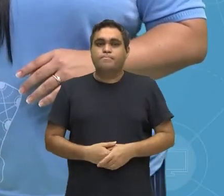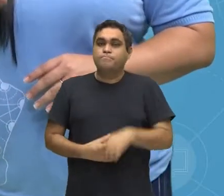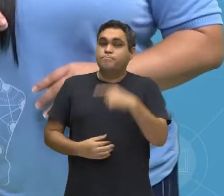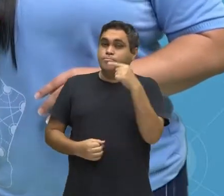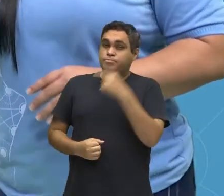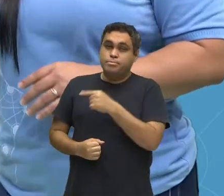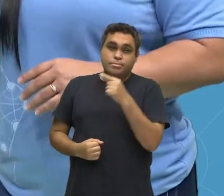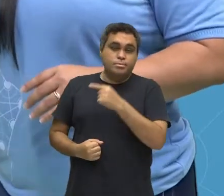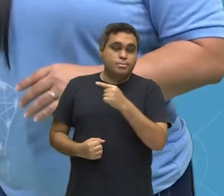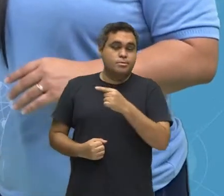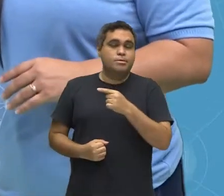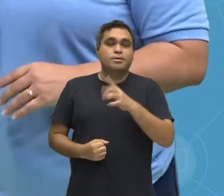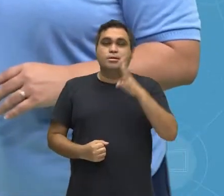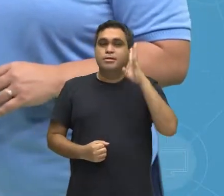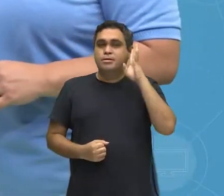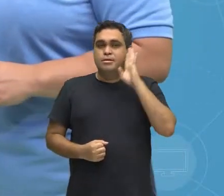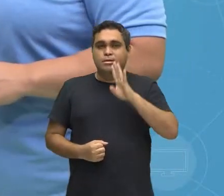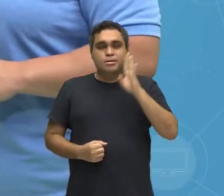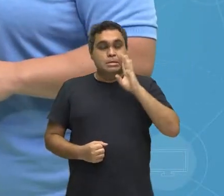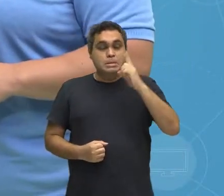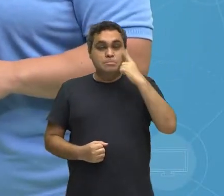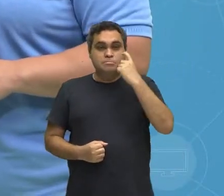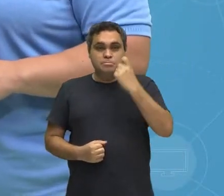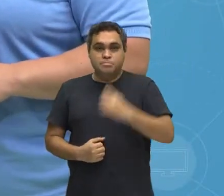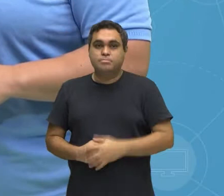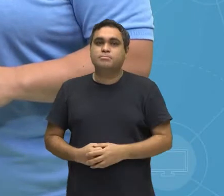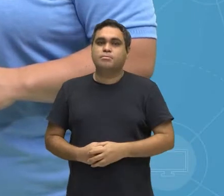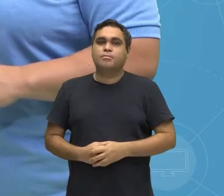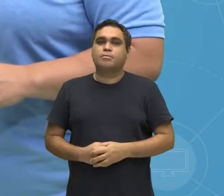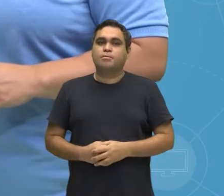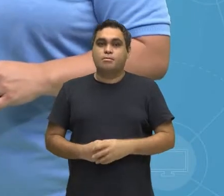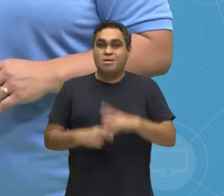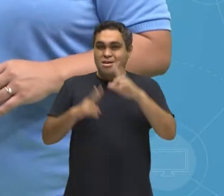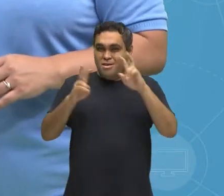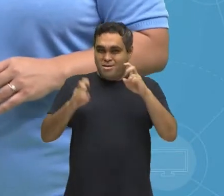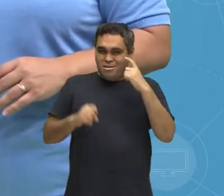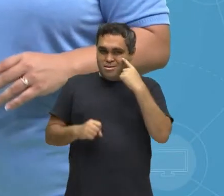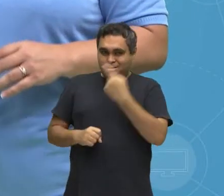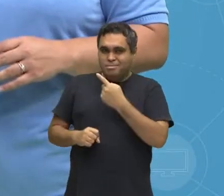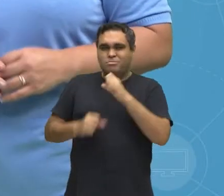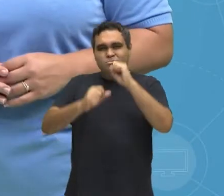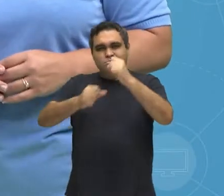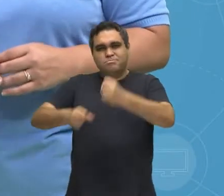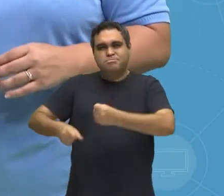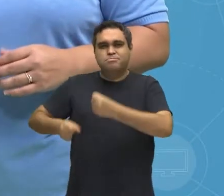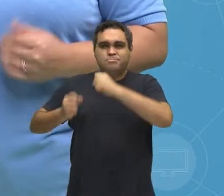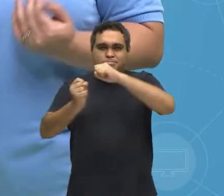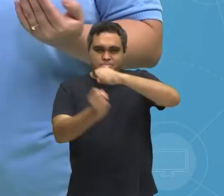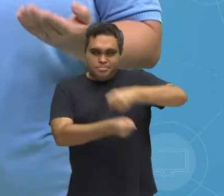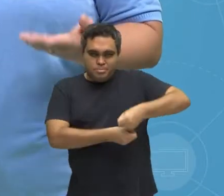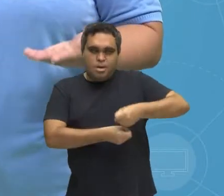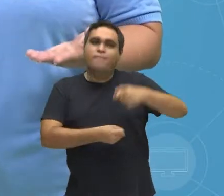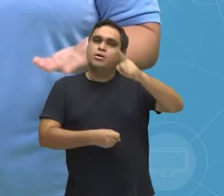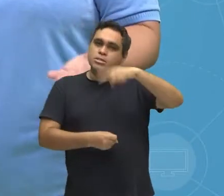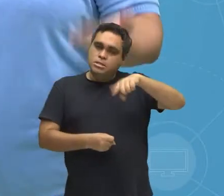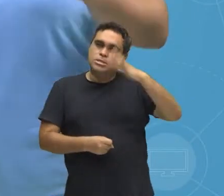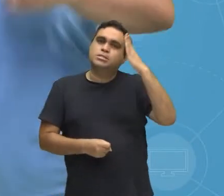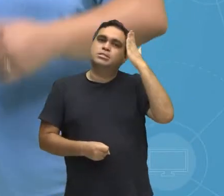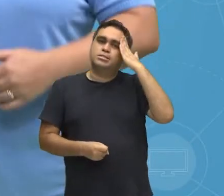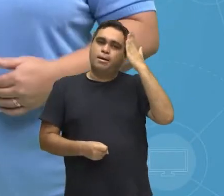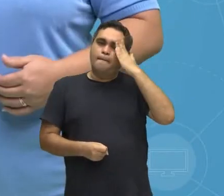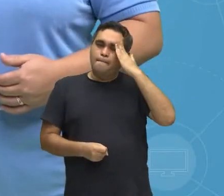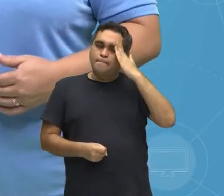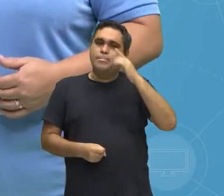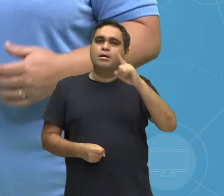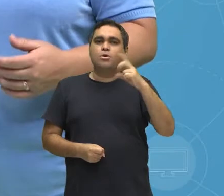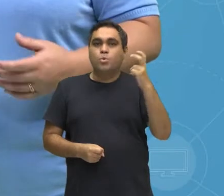aqui também é super interessante, é a canoagem. A gente sabe que a canoa faz parte da cultura indígena e da